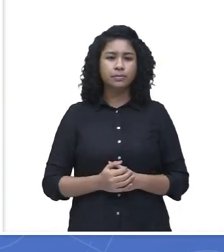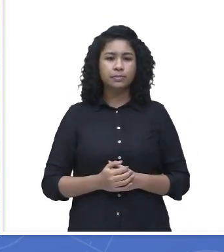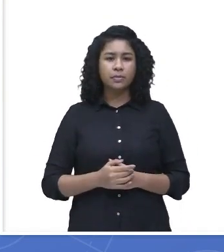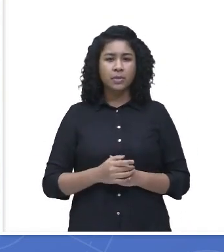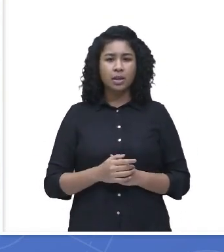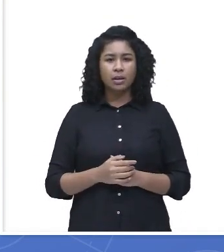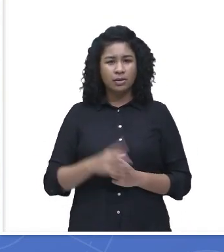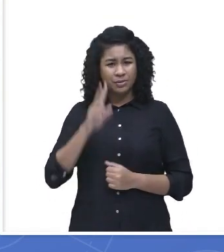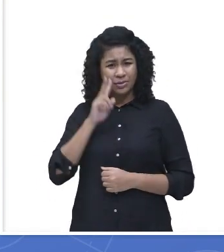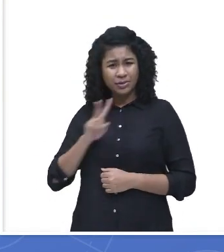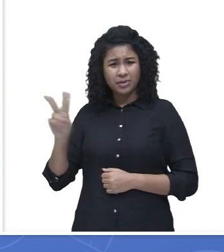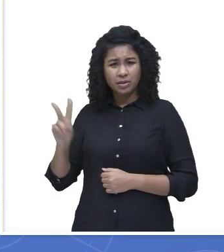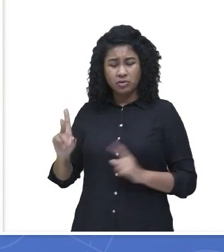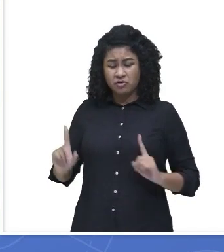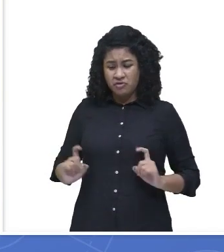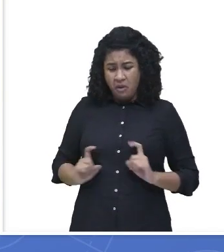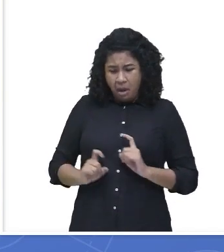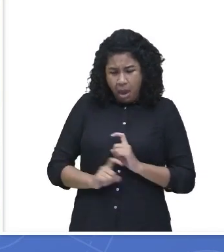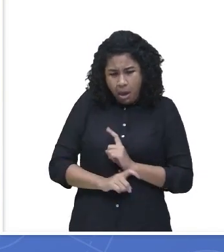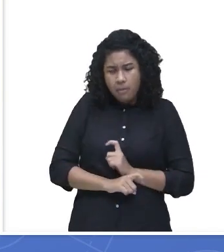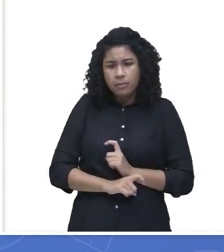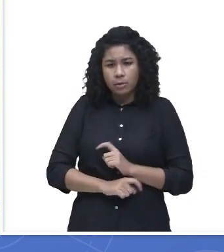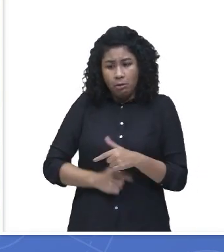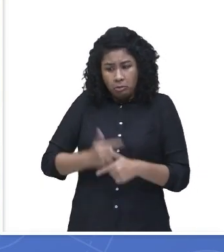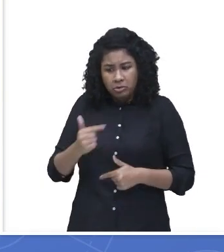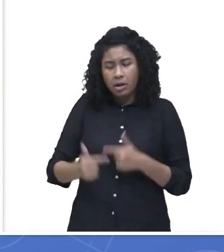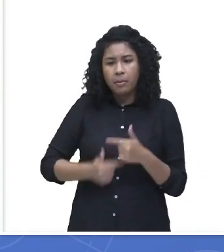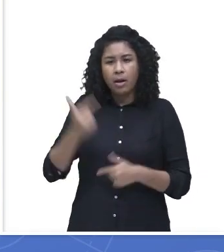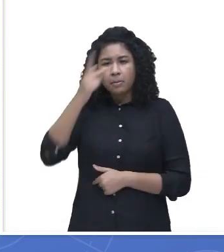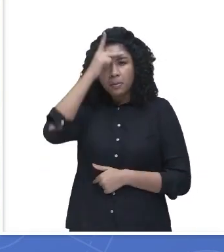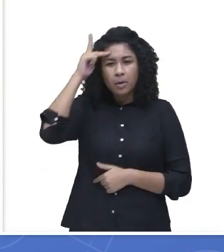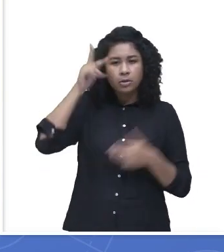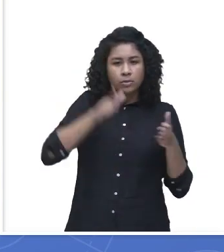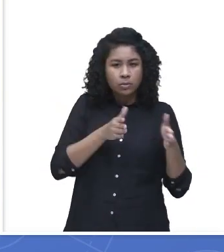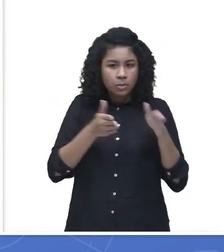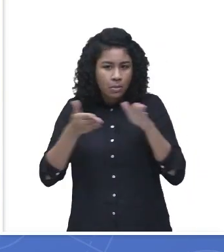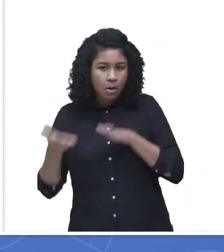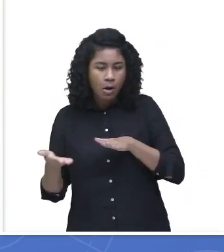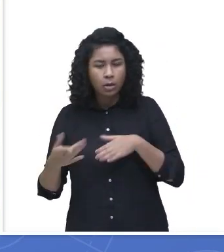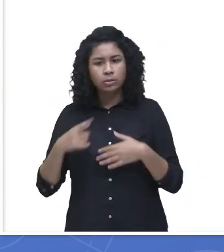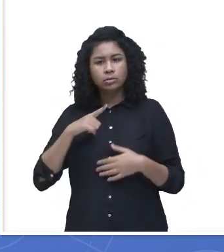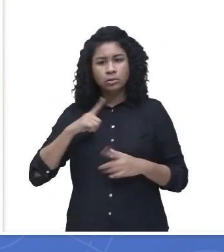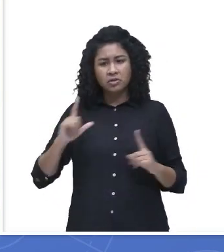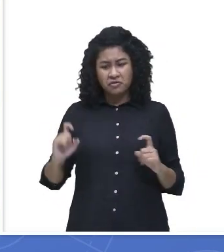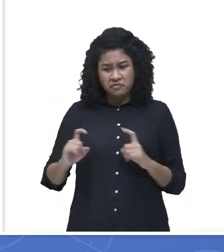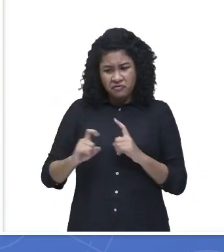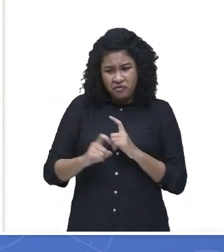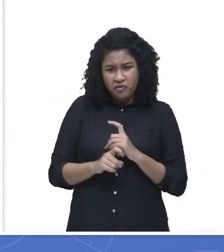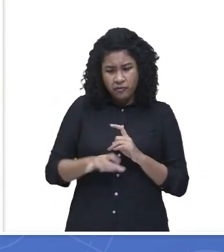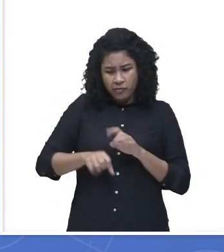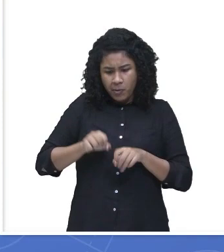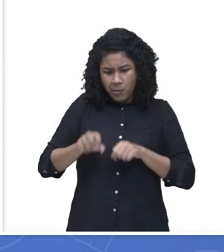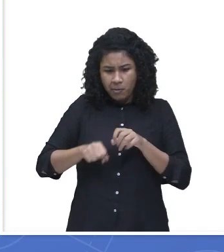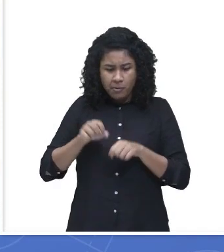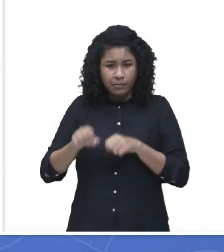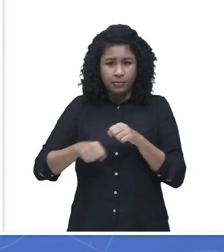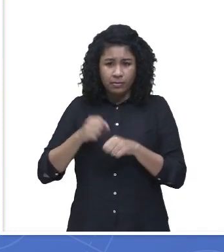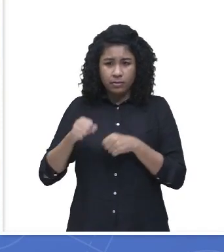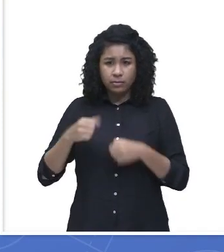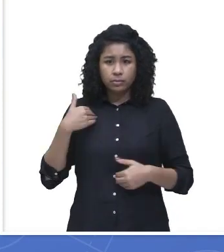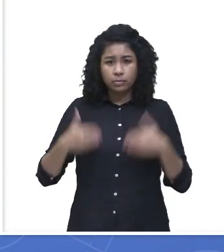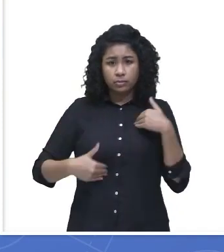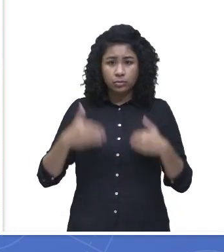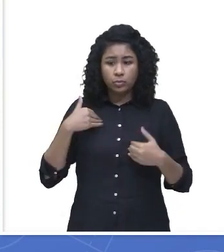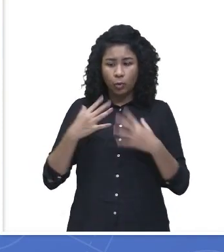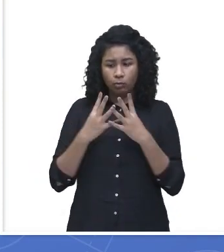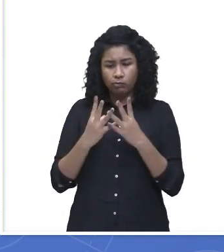ruínas, né? Quando a pessoa morre, é o verme que irá agir ali, consumindo, decompondo nós como ser